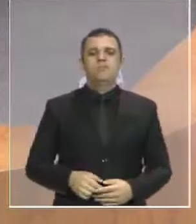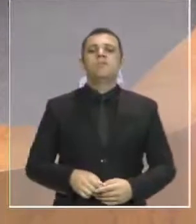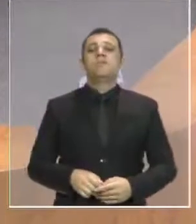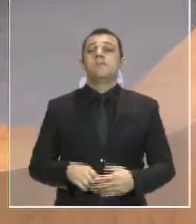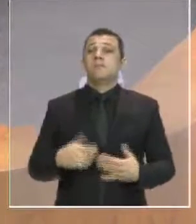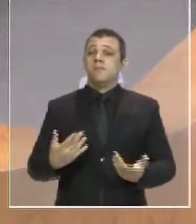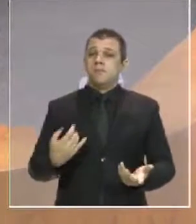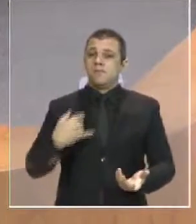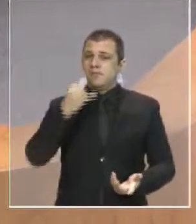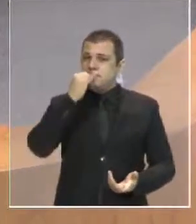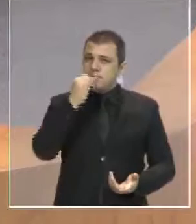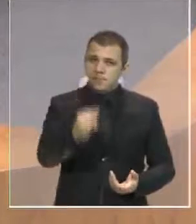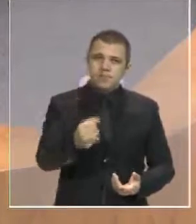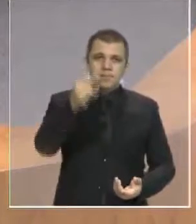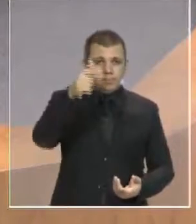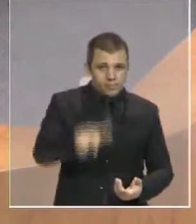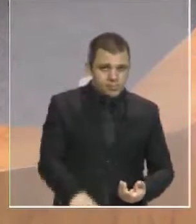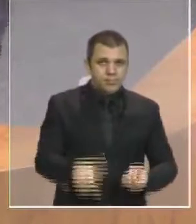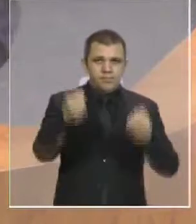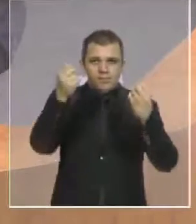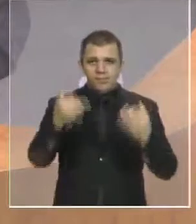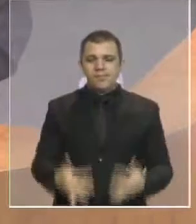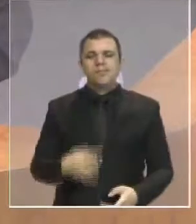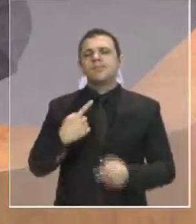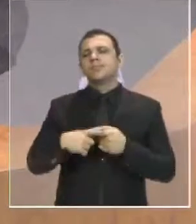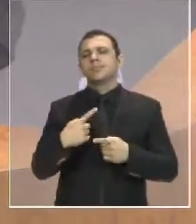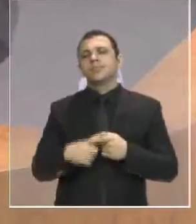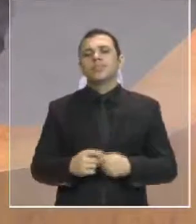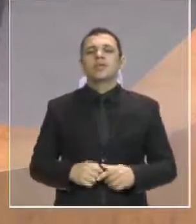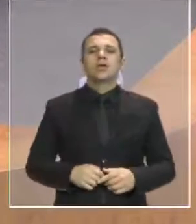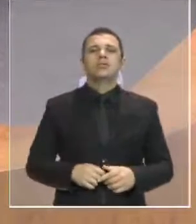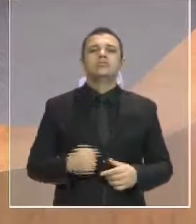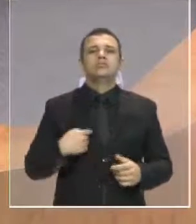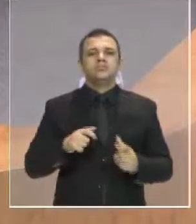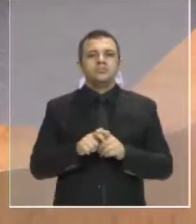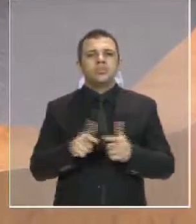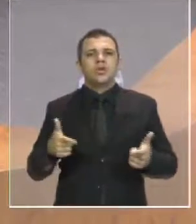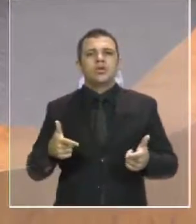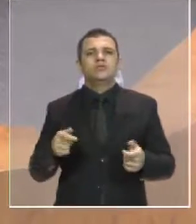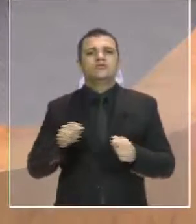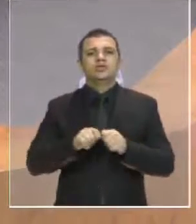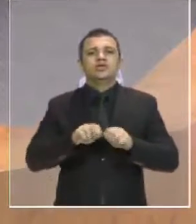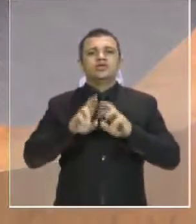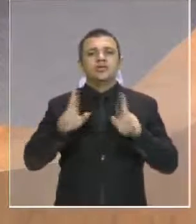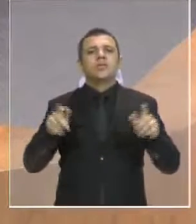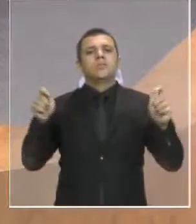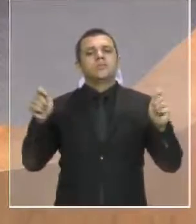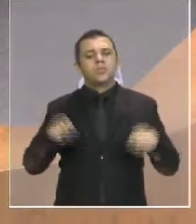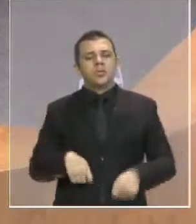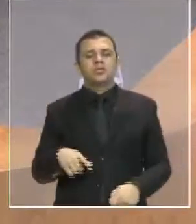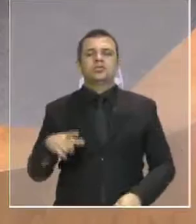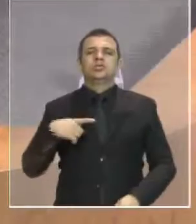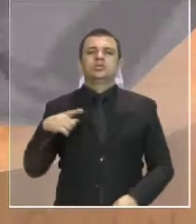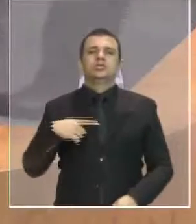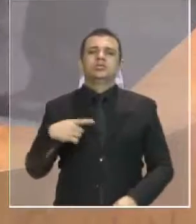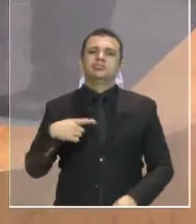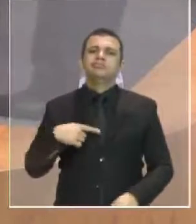repito, porque oportunidade para fazer diferente tiveram, e